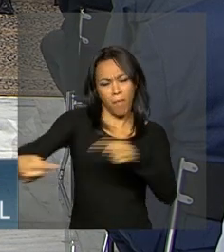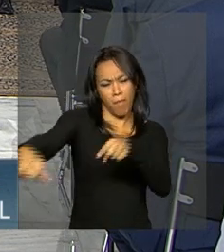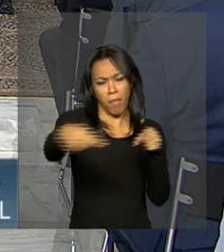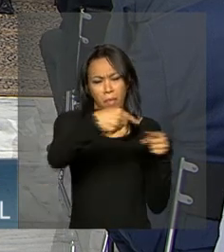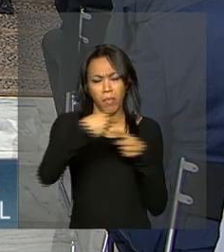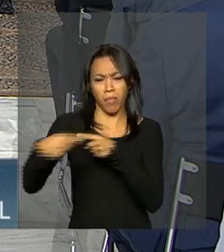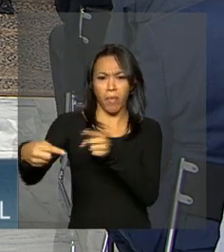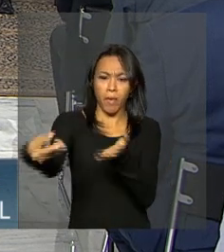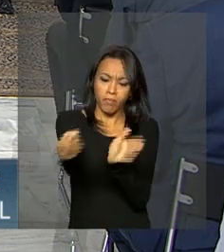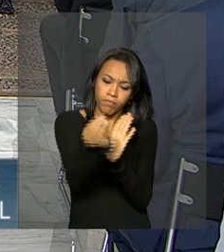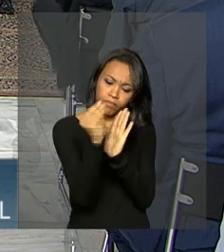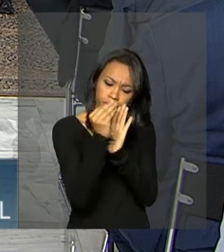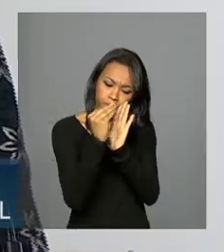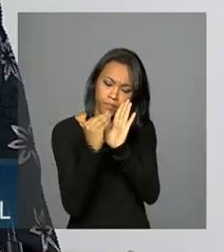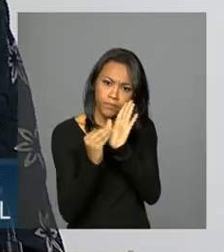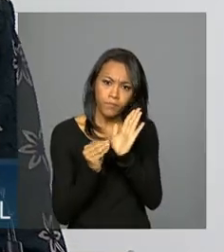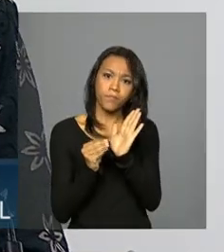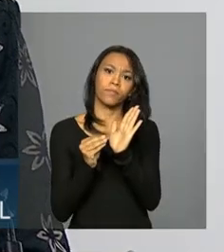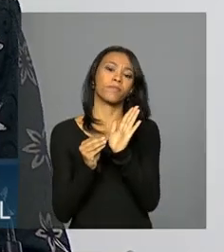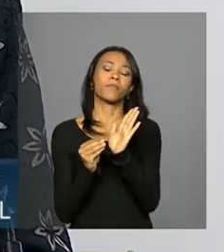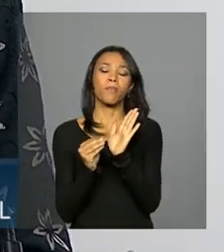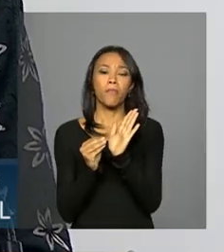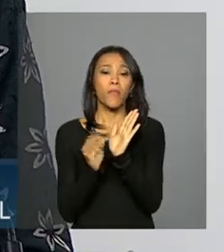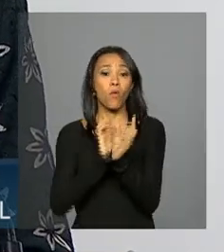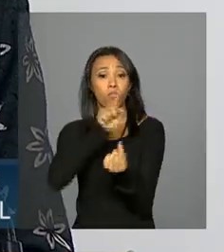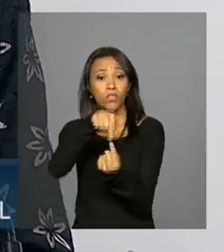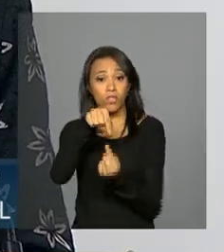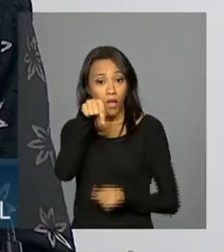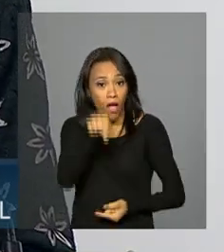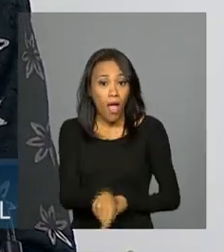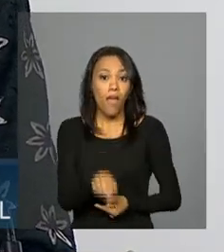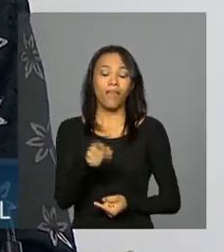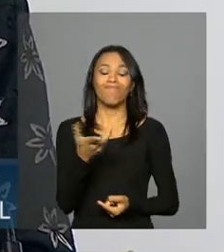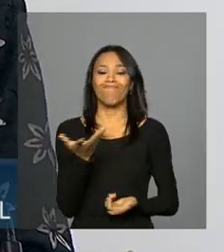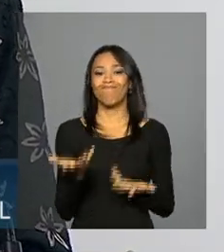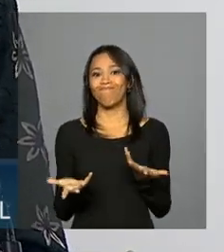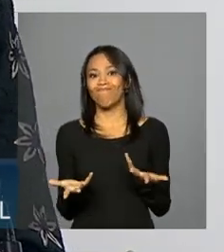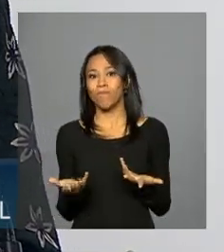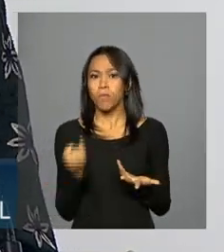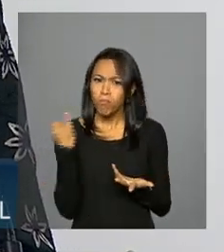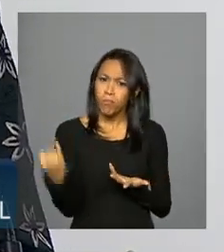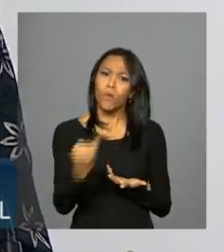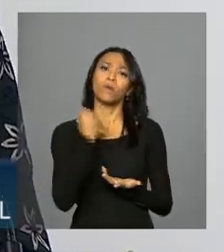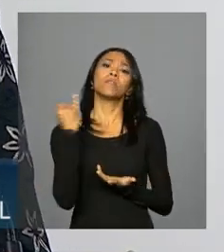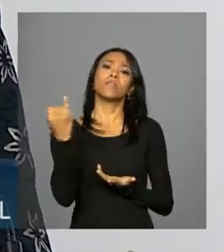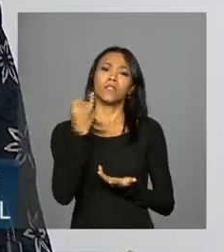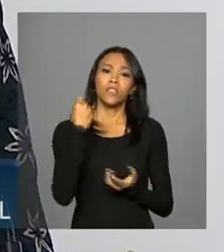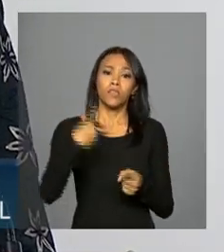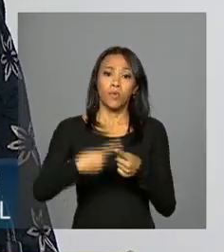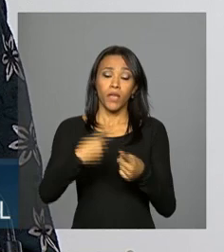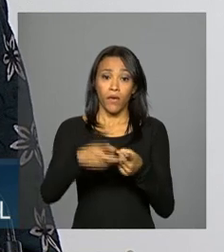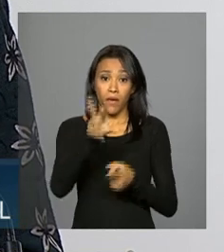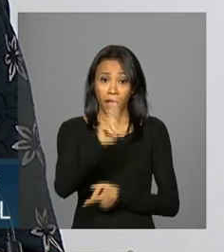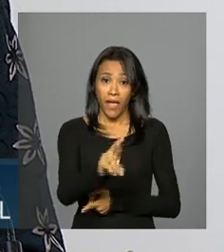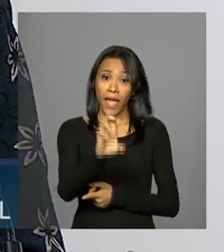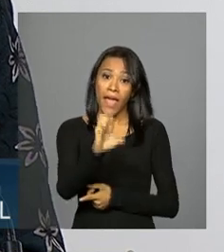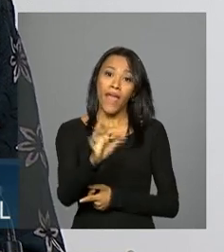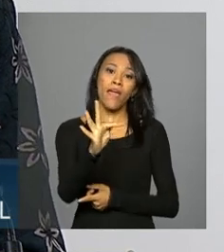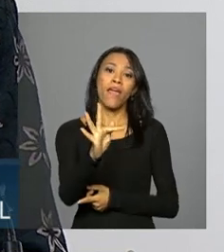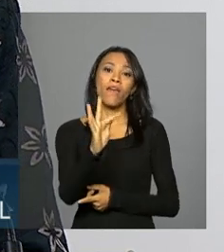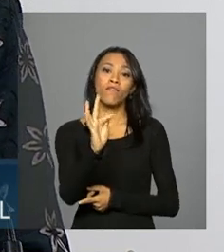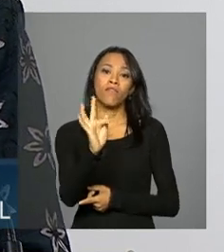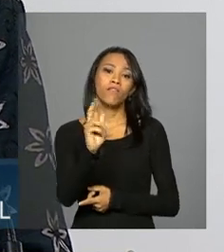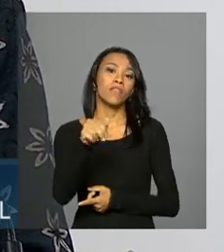os envolvidos. E ele propiciou algo importante, que foi o refinanciamento das dívidas dos